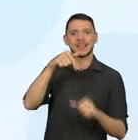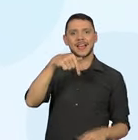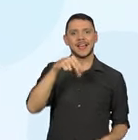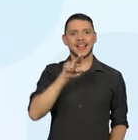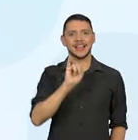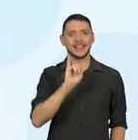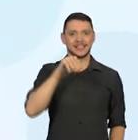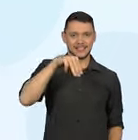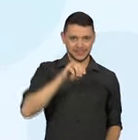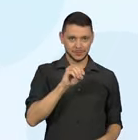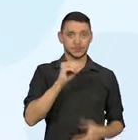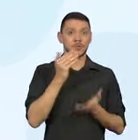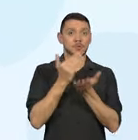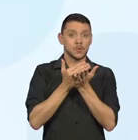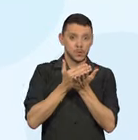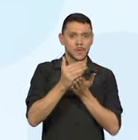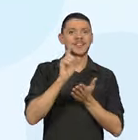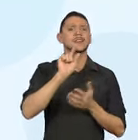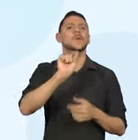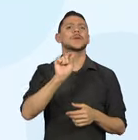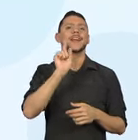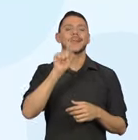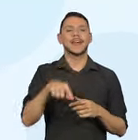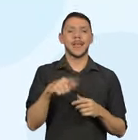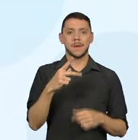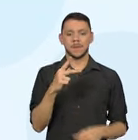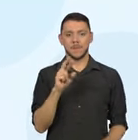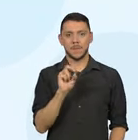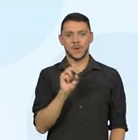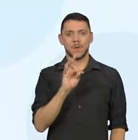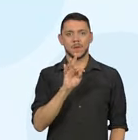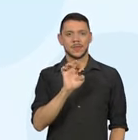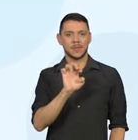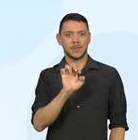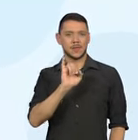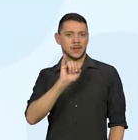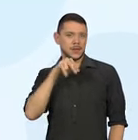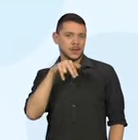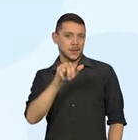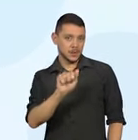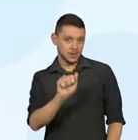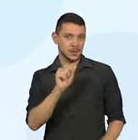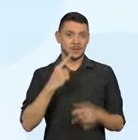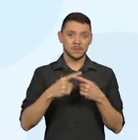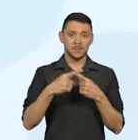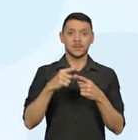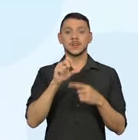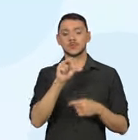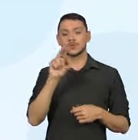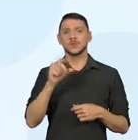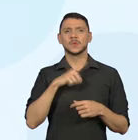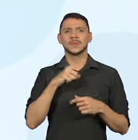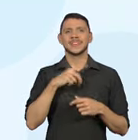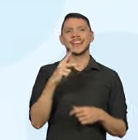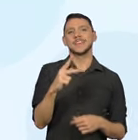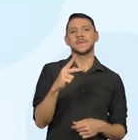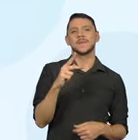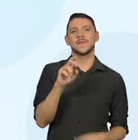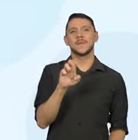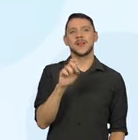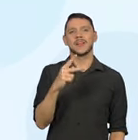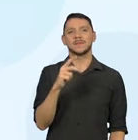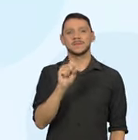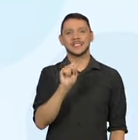Inicia-se aí a digestão das proteínas, pois esse suco contém muitas enzimas, como a pepsina, que é responsável